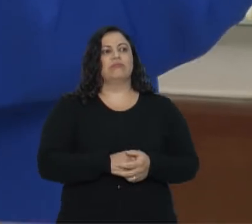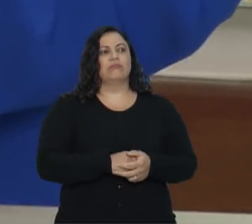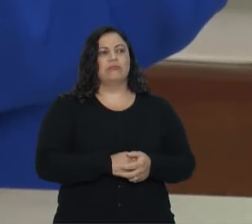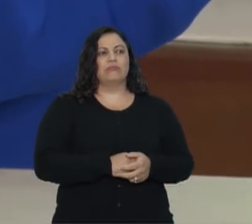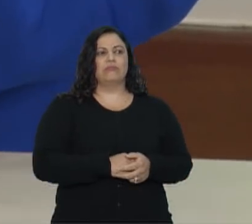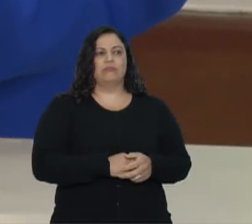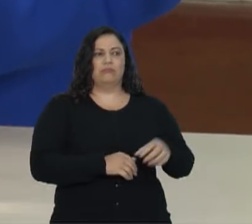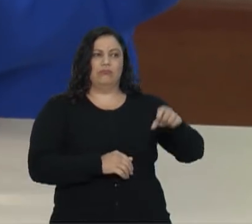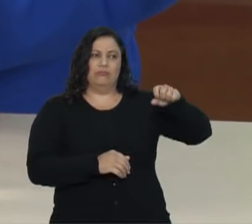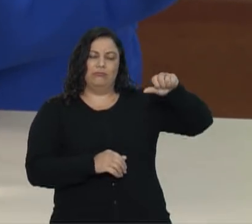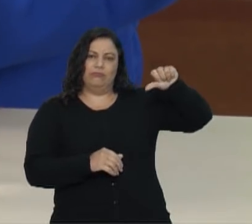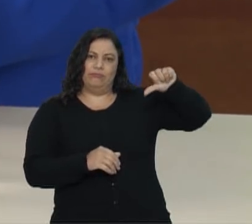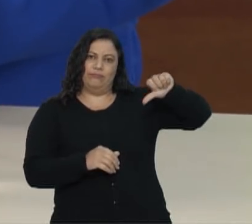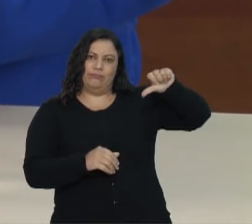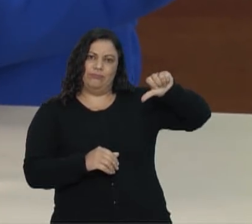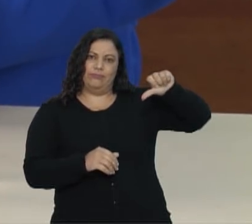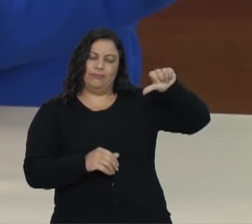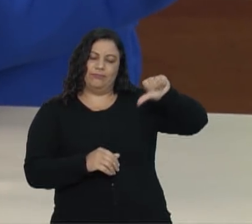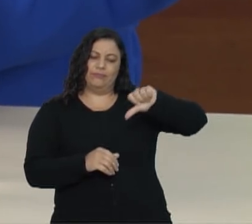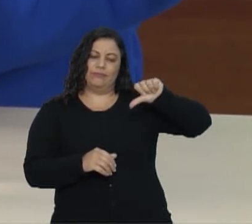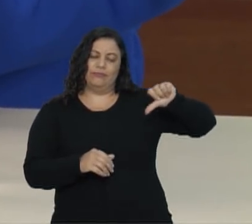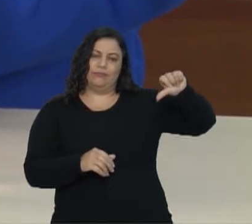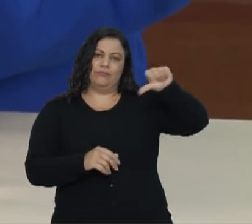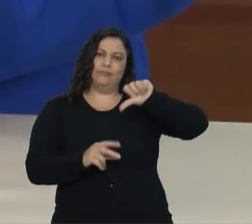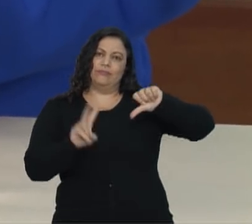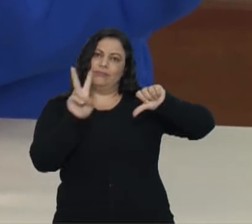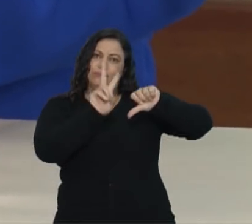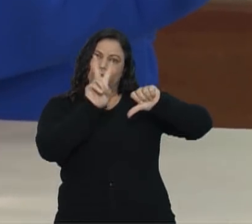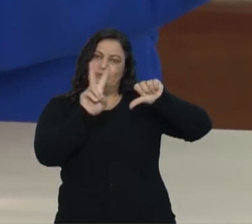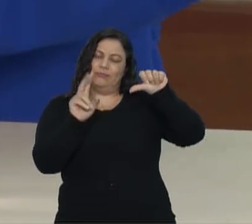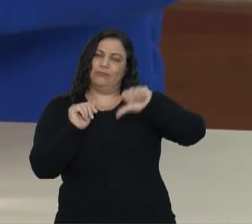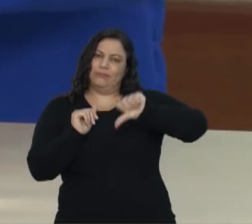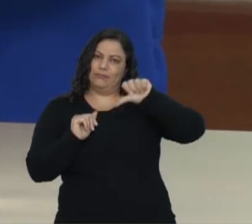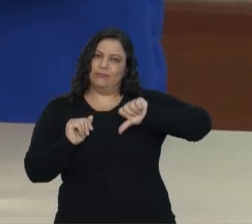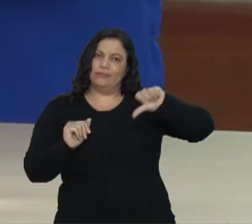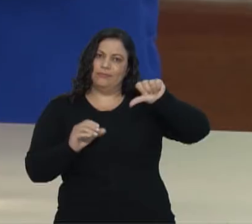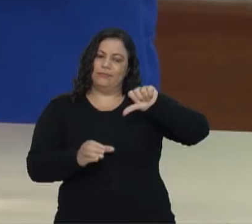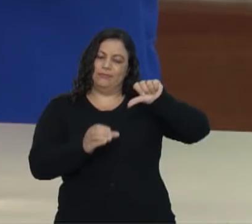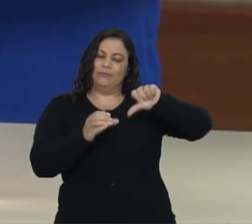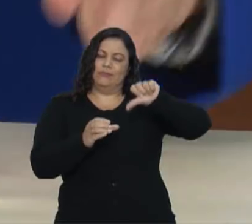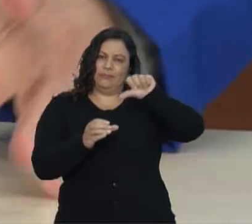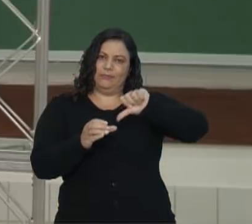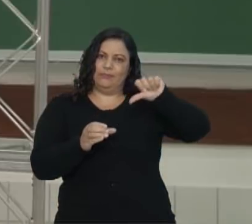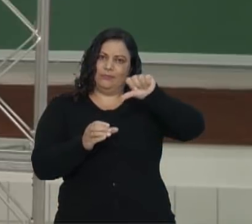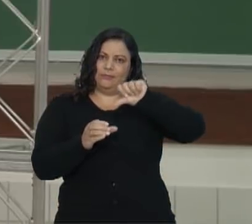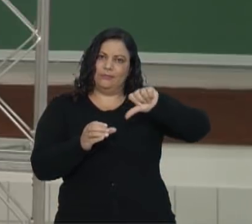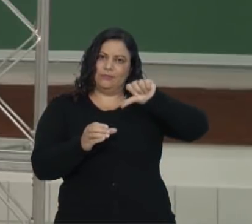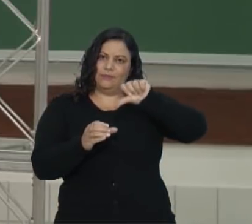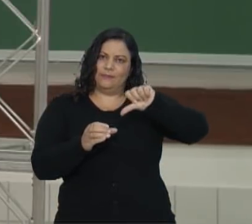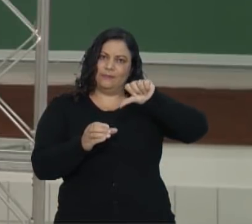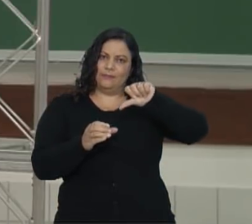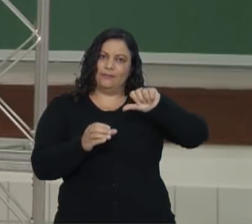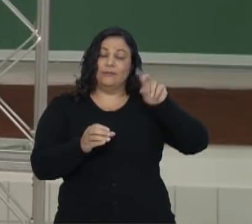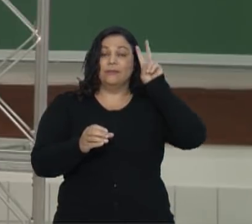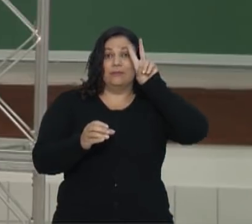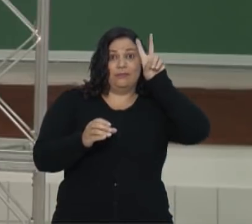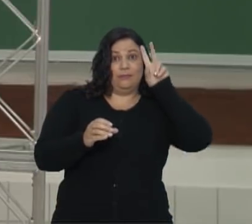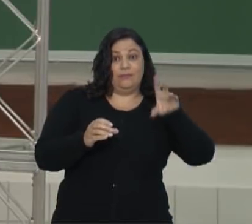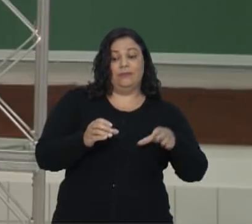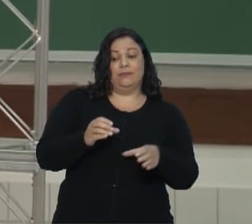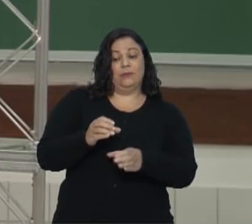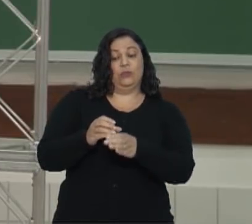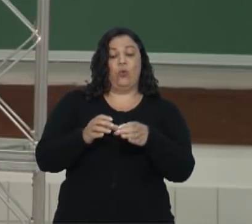esse copo transparente e coloquei o nosso vinagre. Pronto. Lembrando que eu estou fazendo com o nosso copo